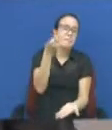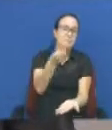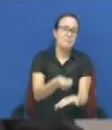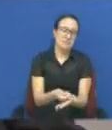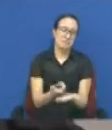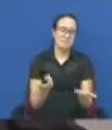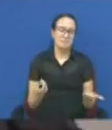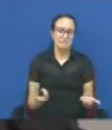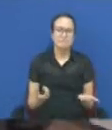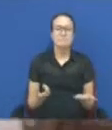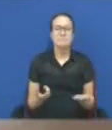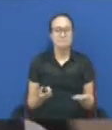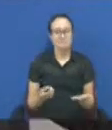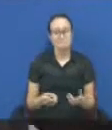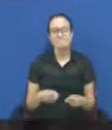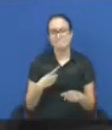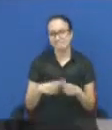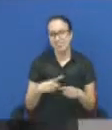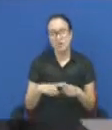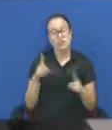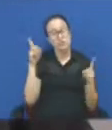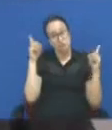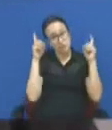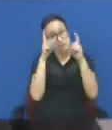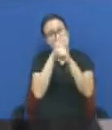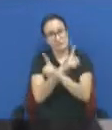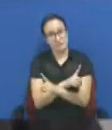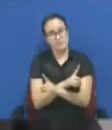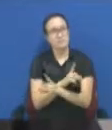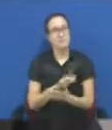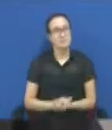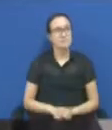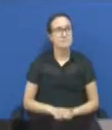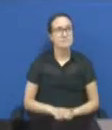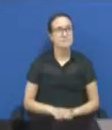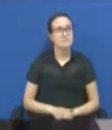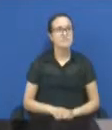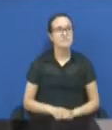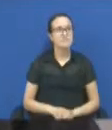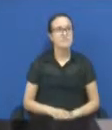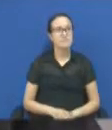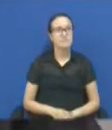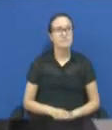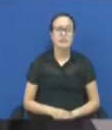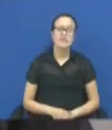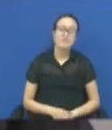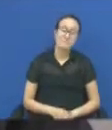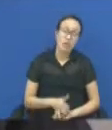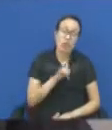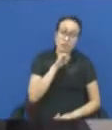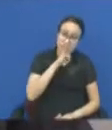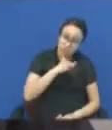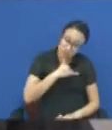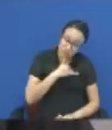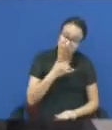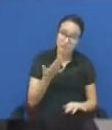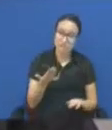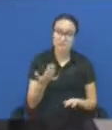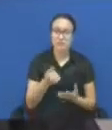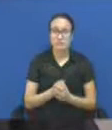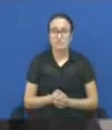a massa falida, ou seja, faça o pagamento da massa falida. Né? É uma pena. Nós acompanhamos o caso